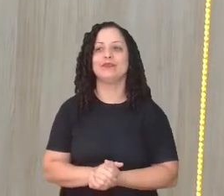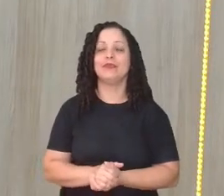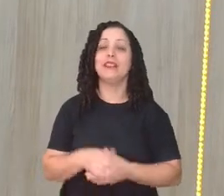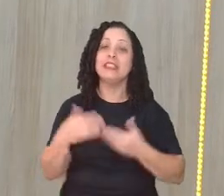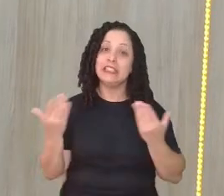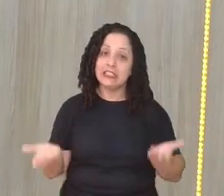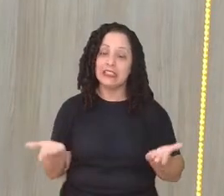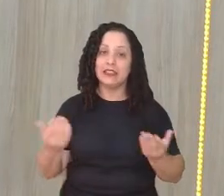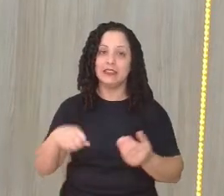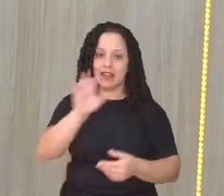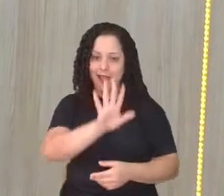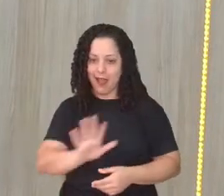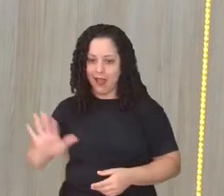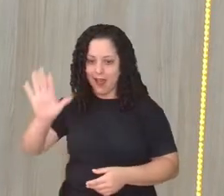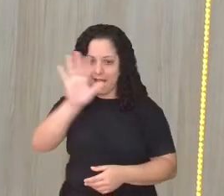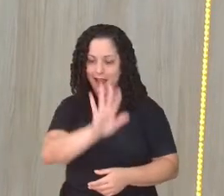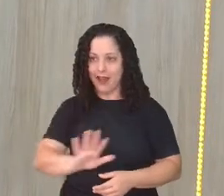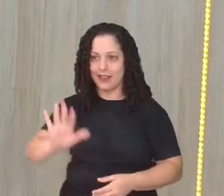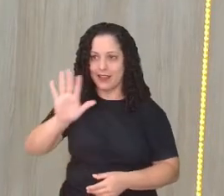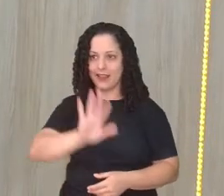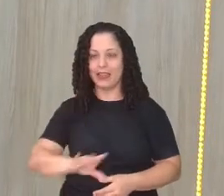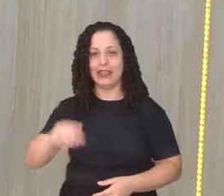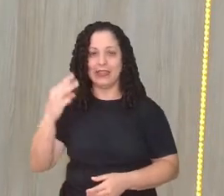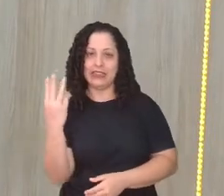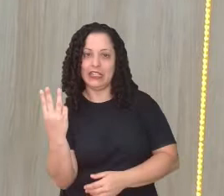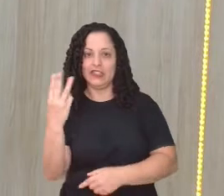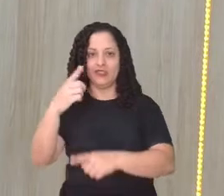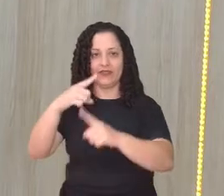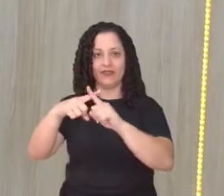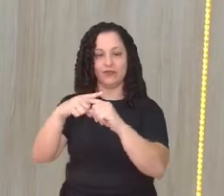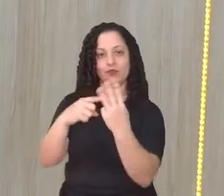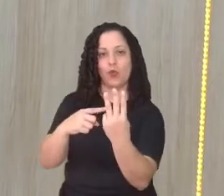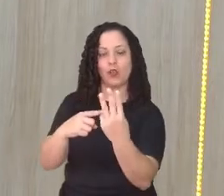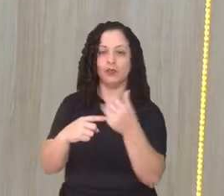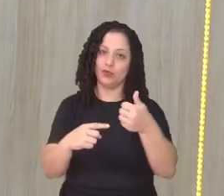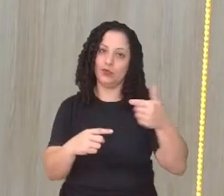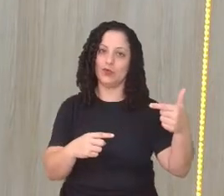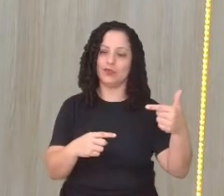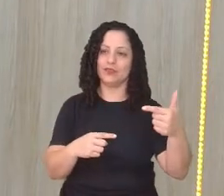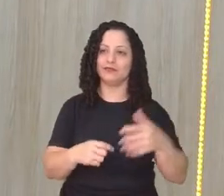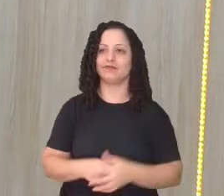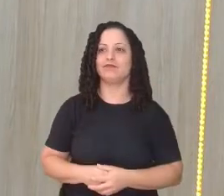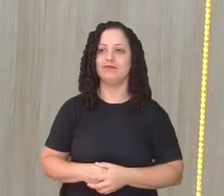que aqui eu tenho 3 vezes 4, que dá 12.